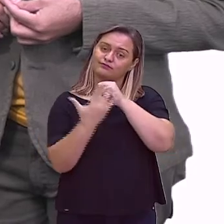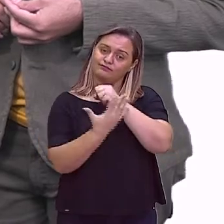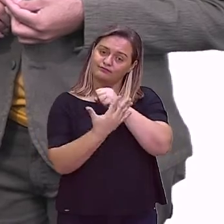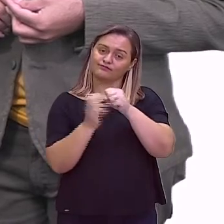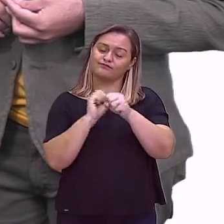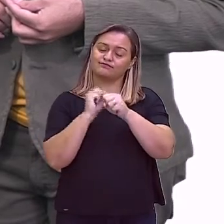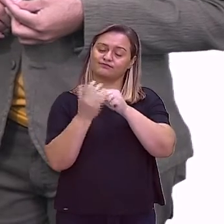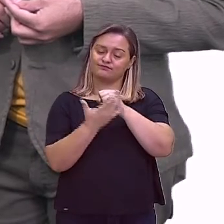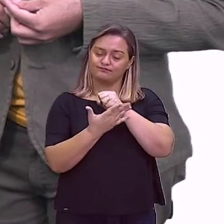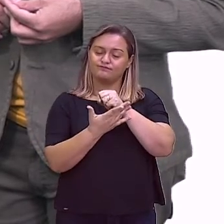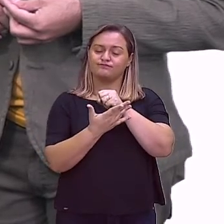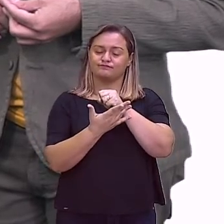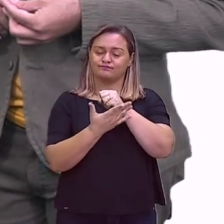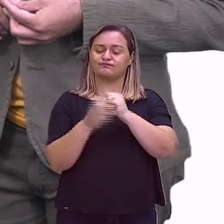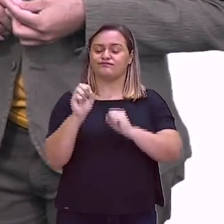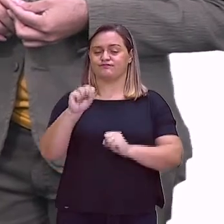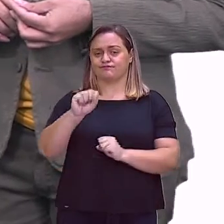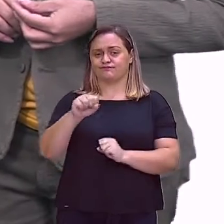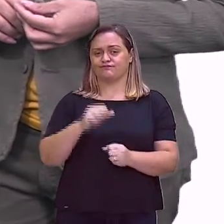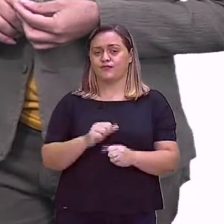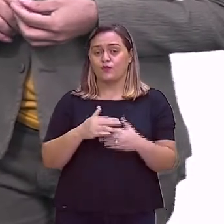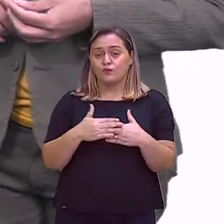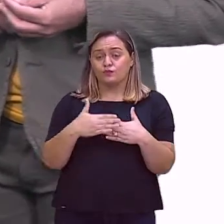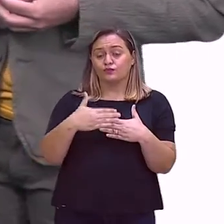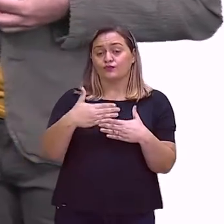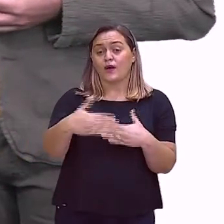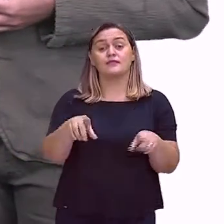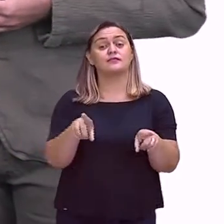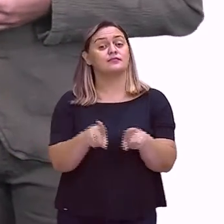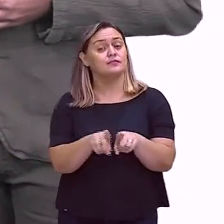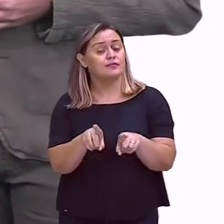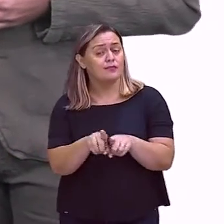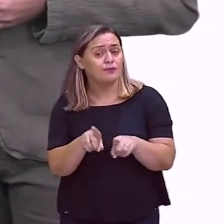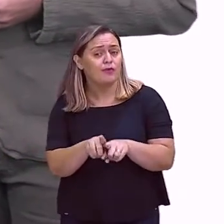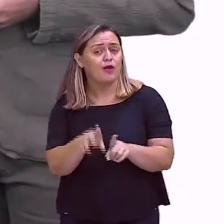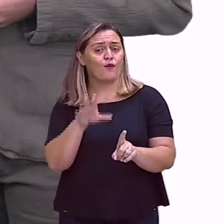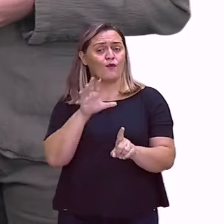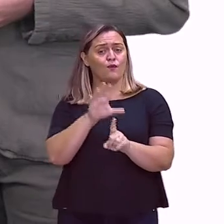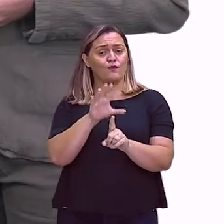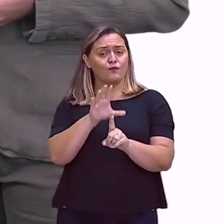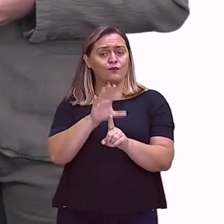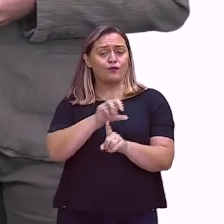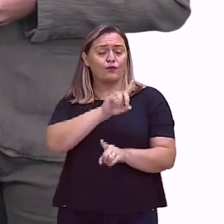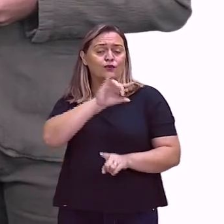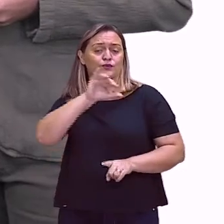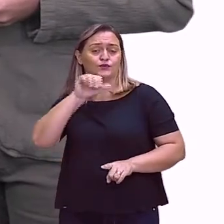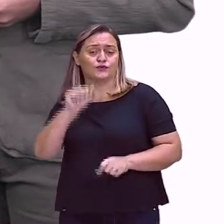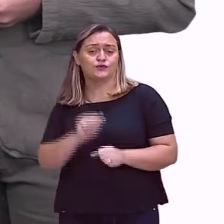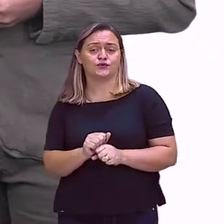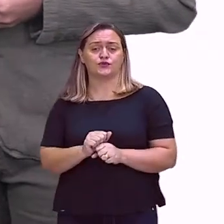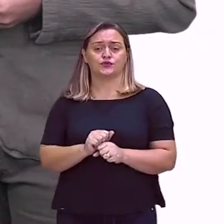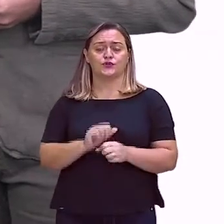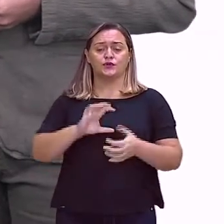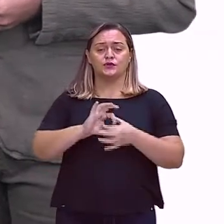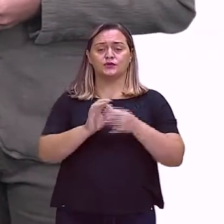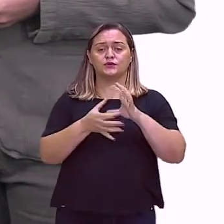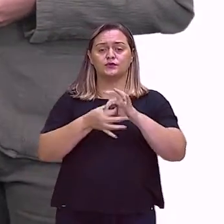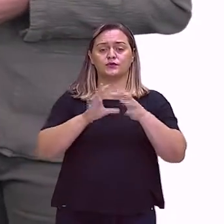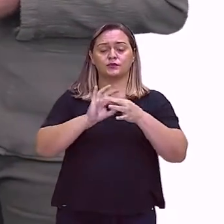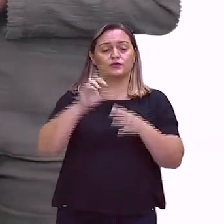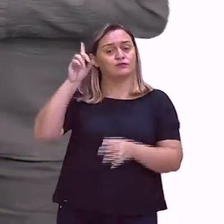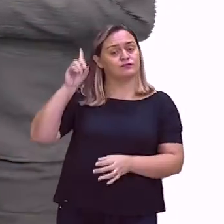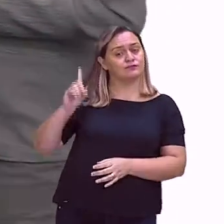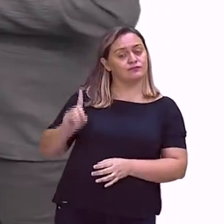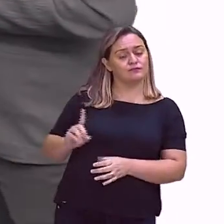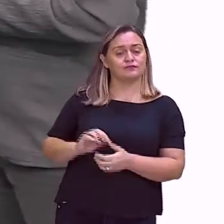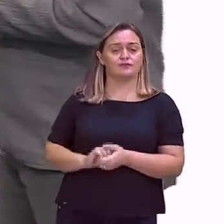Covid-19. E esse adiamento também afetou as datas dos Jogos Paralímpicos, que também foram adiados para o